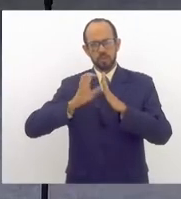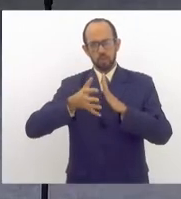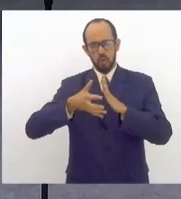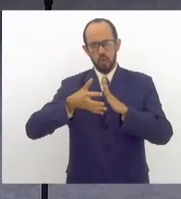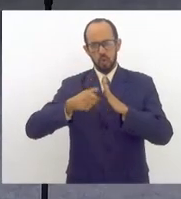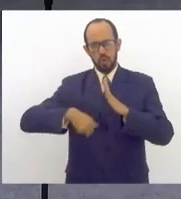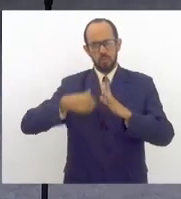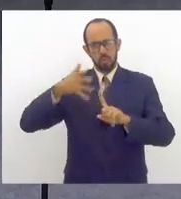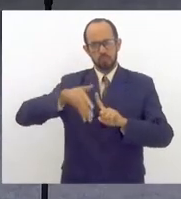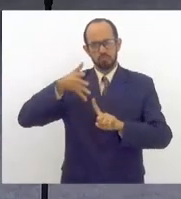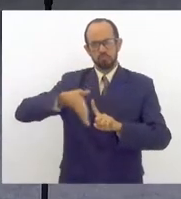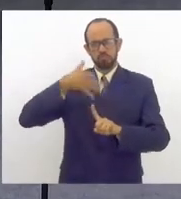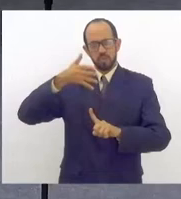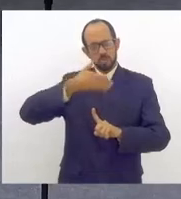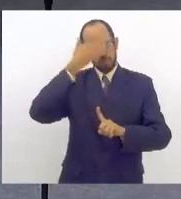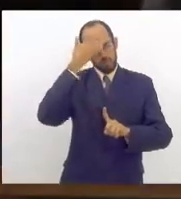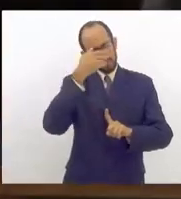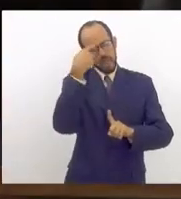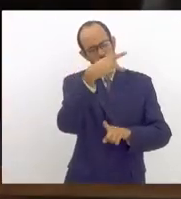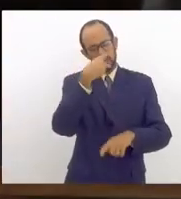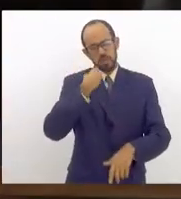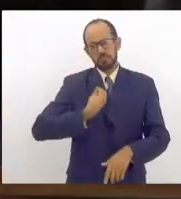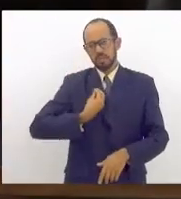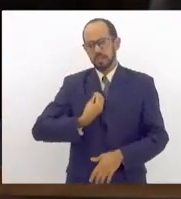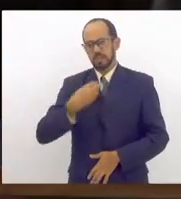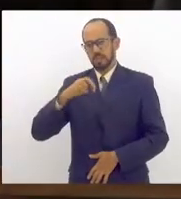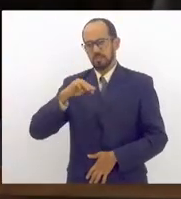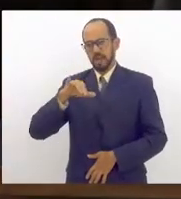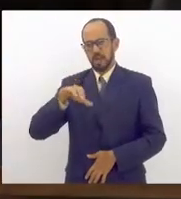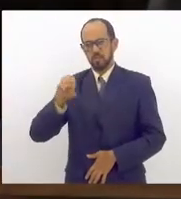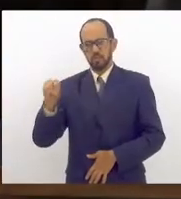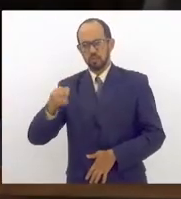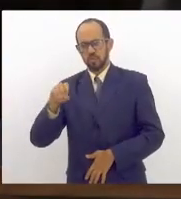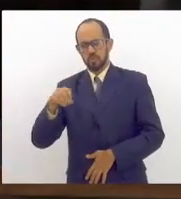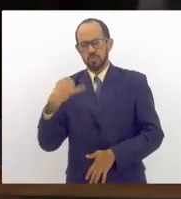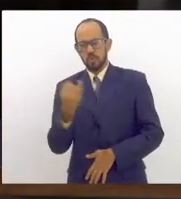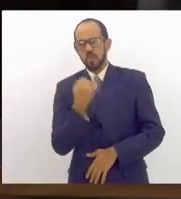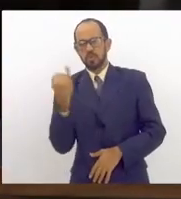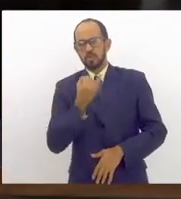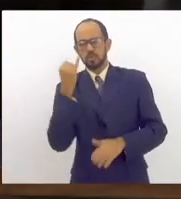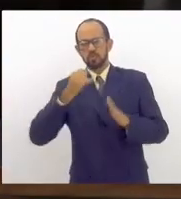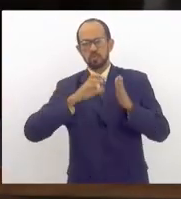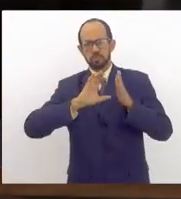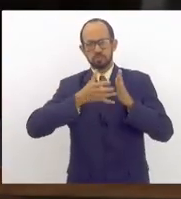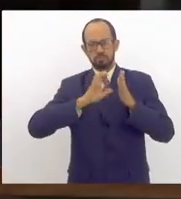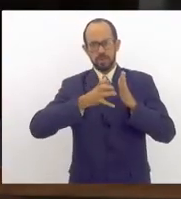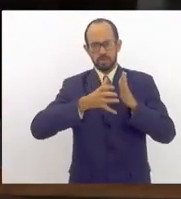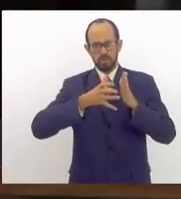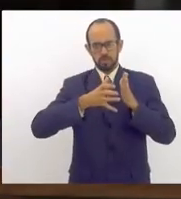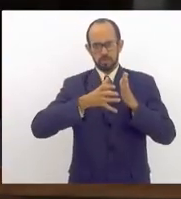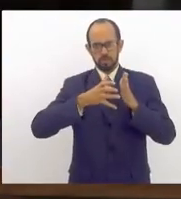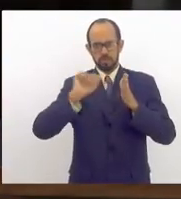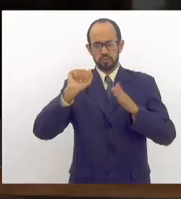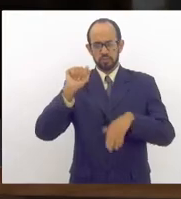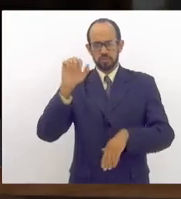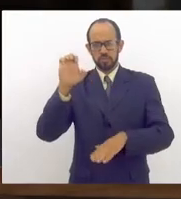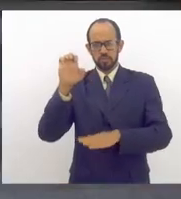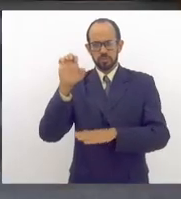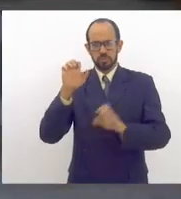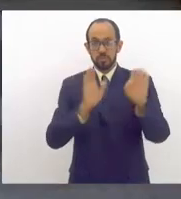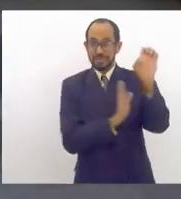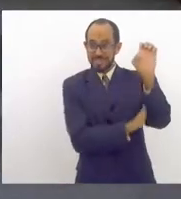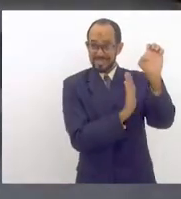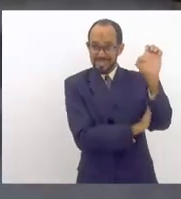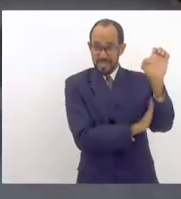Obrigada Mário pela sua presença é importante que os partidos de esquerda são taxados